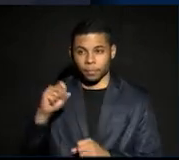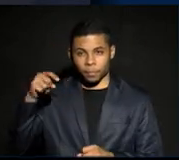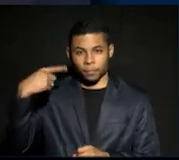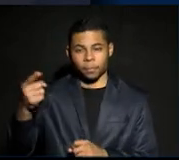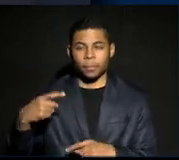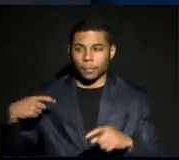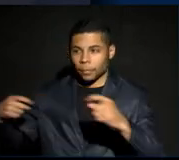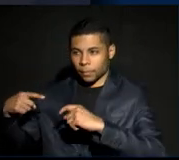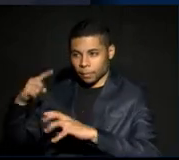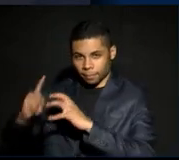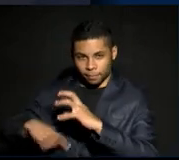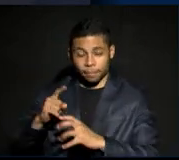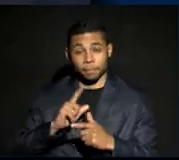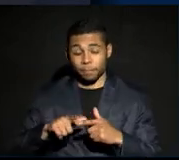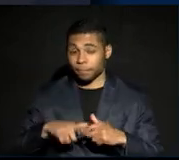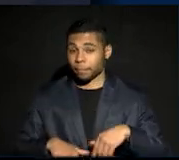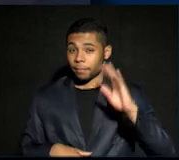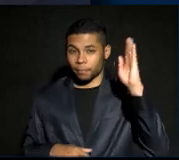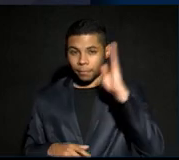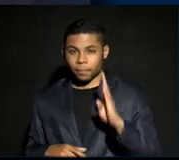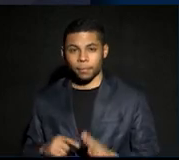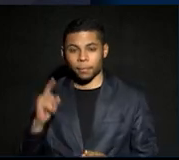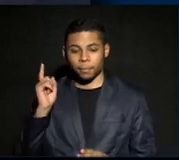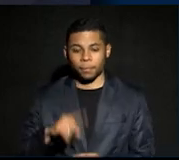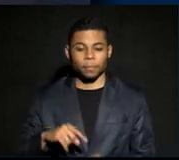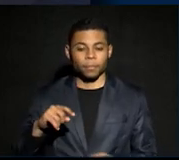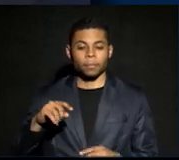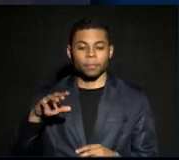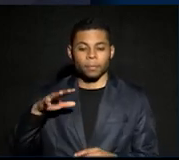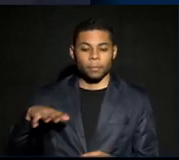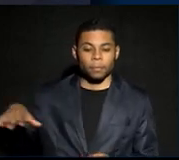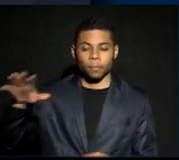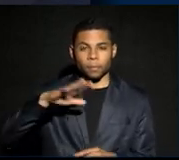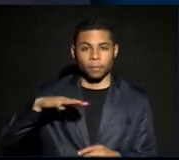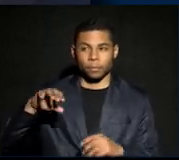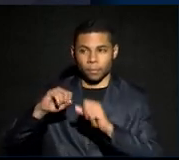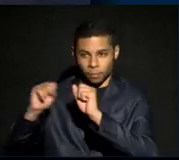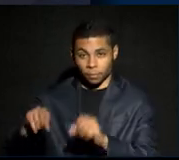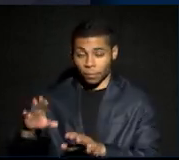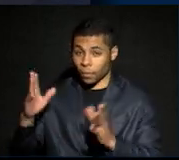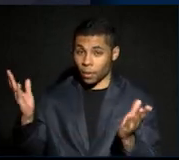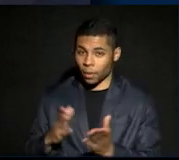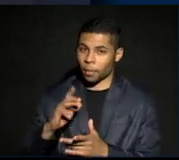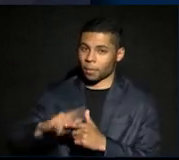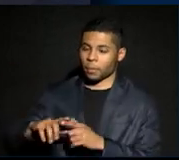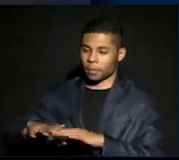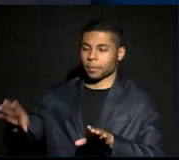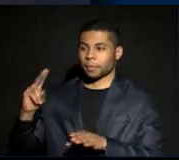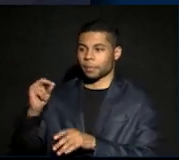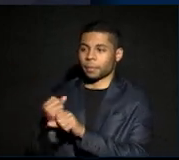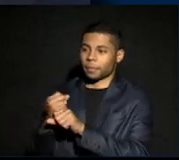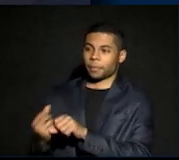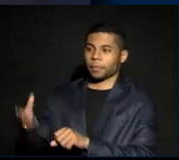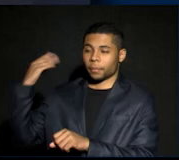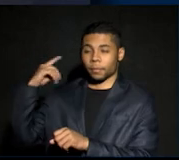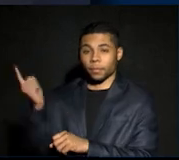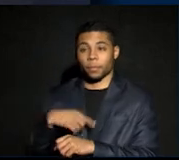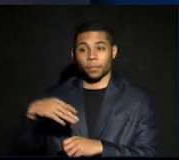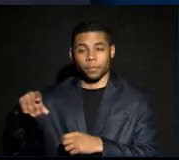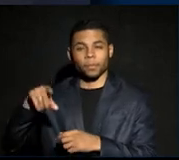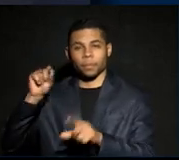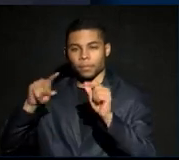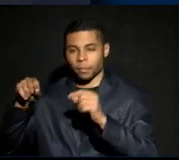Mundial, um dos maiores problemas do Brasil era a dívida externa. Isso deixou de ser problema, tá? Há 20 anos atrás, a gente foi para uma